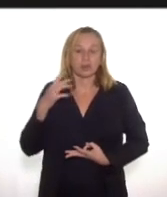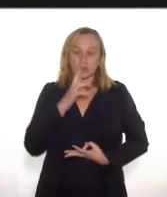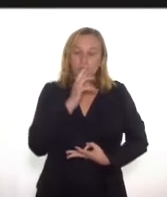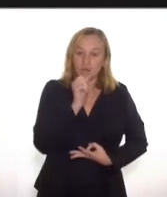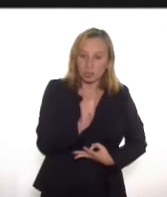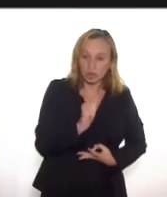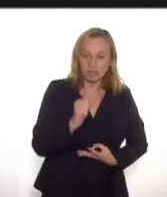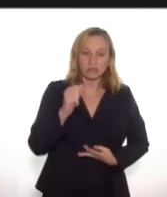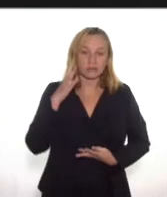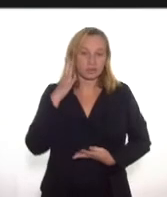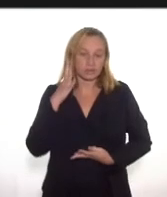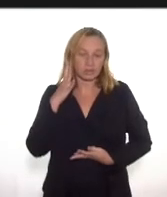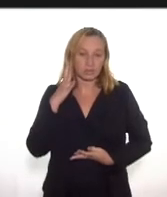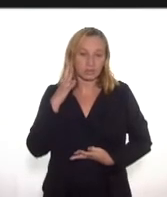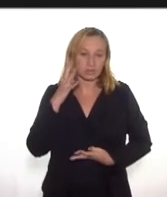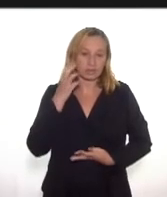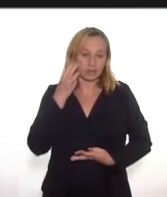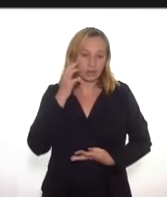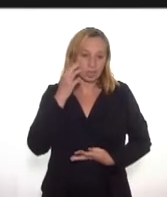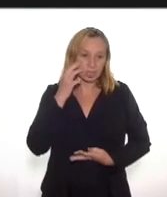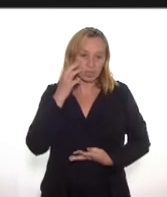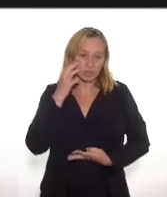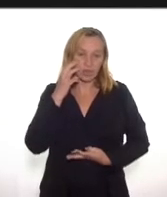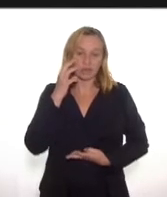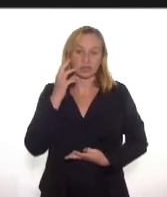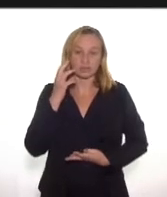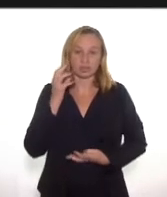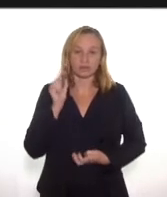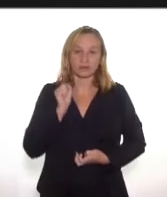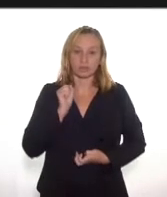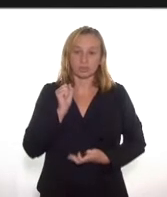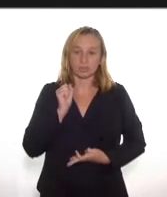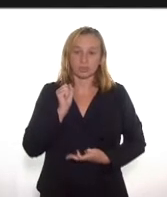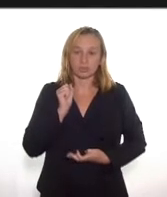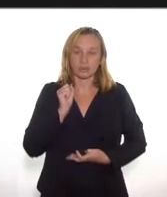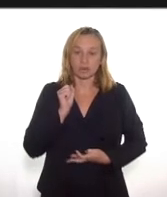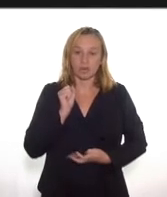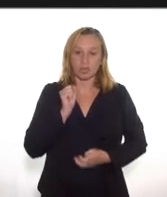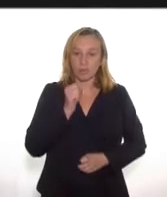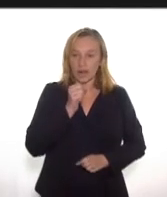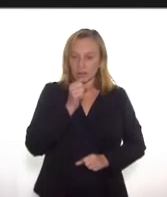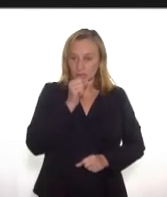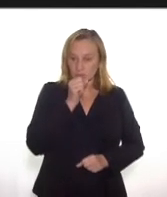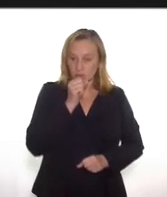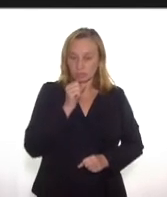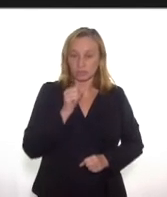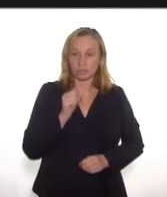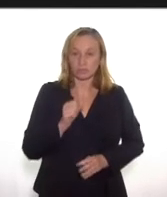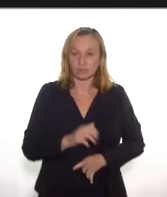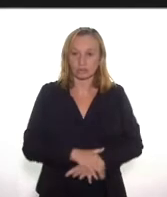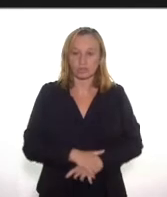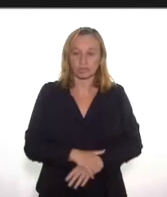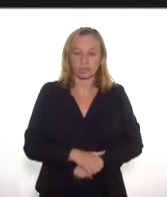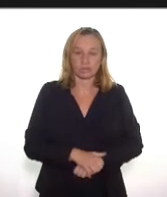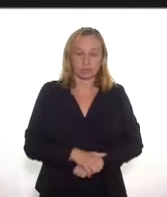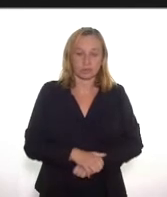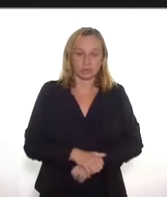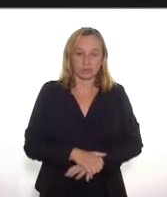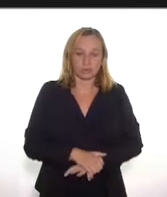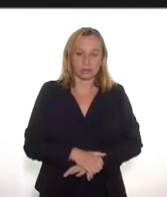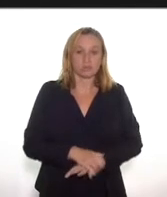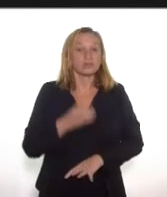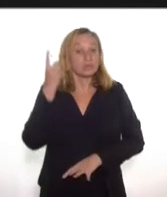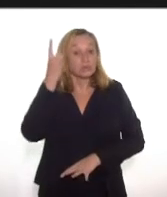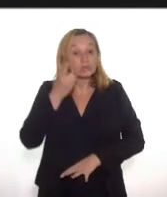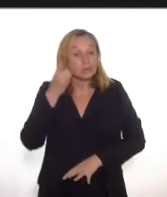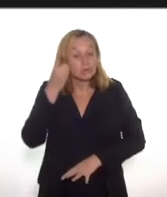Valdeque Carneiro. Tinha pedido, mas... Então, Fábio Serafene, presidente. Eu e o Valdeque pedimos no grupo. Tá. Deputada